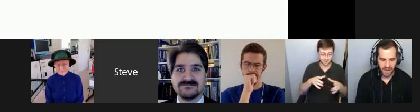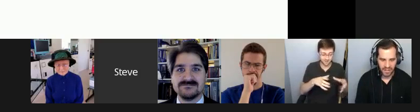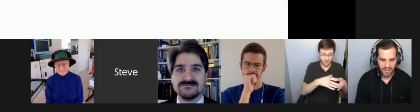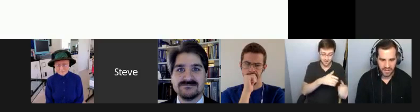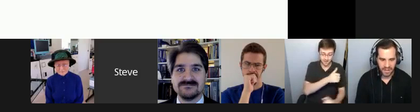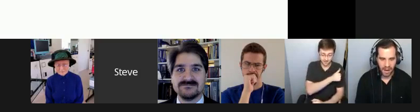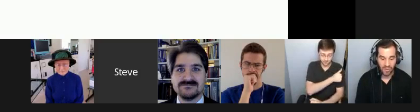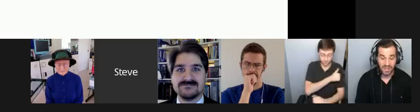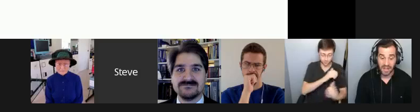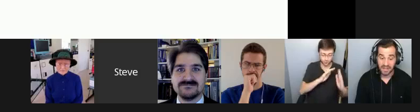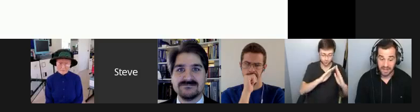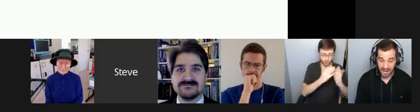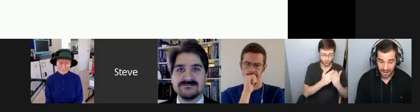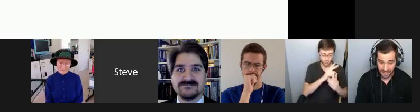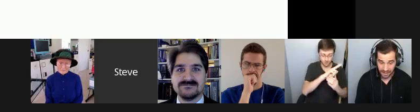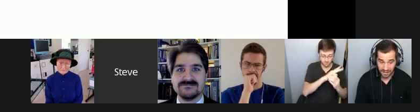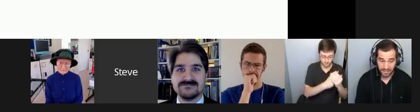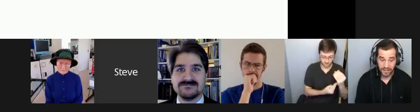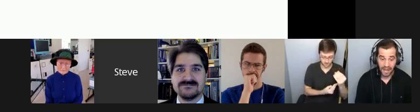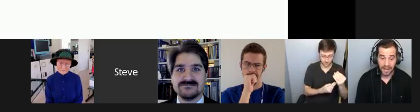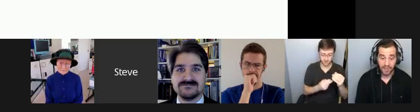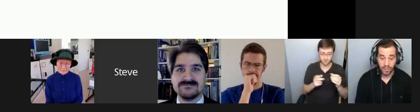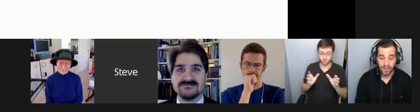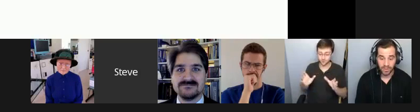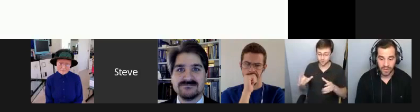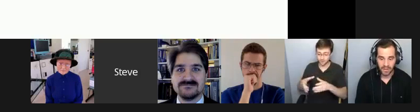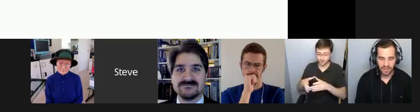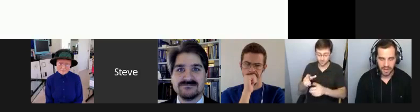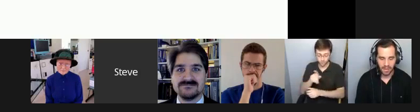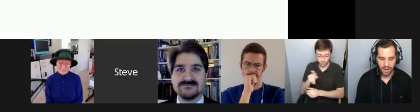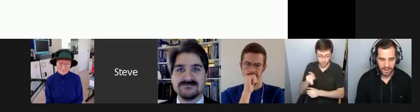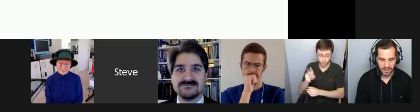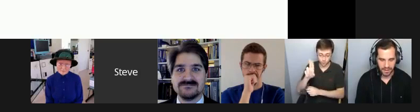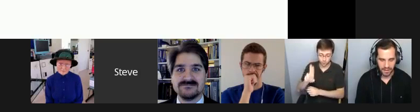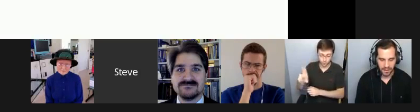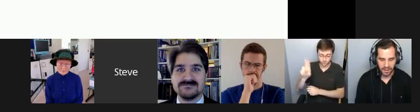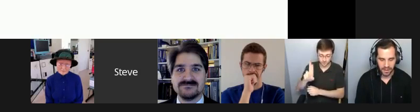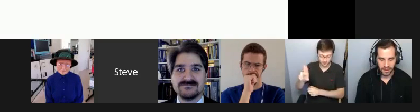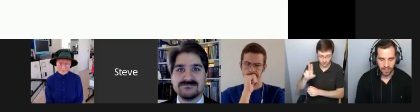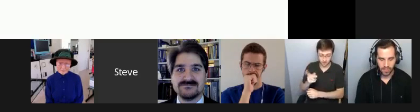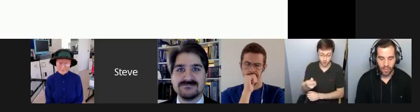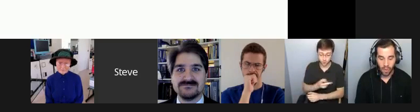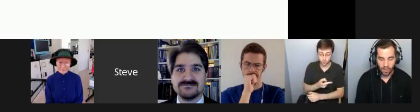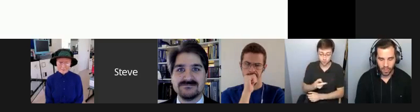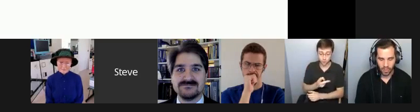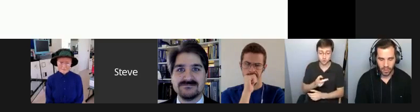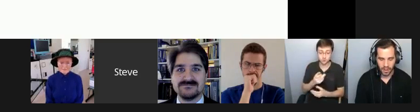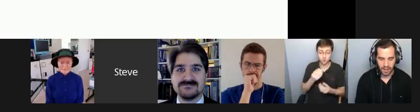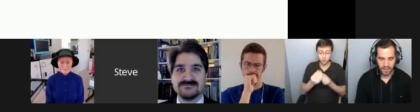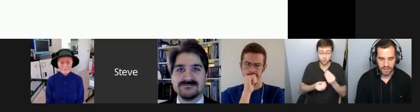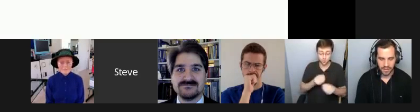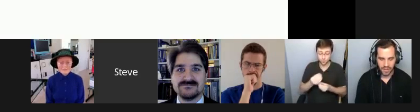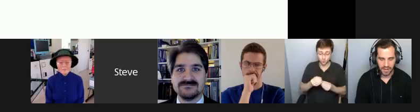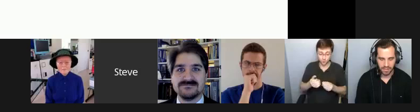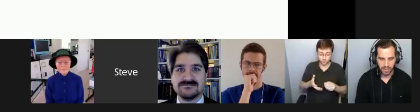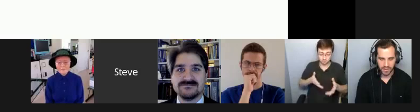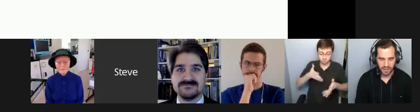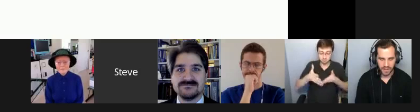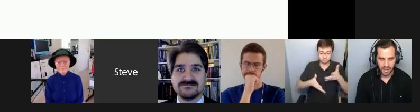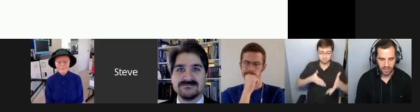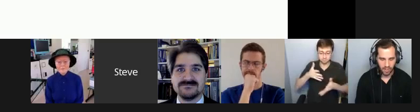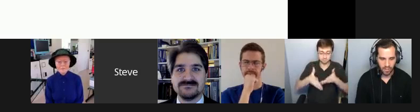descrições imagéticas ao sinalizar a leitura de um texto em signwriting? Então, como existe